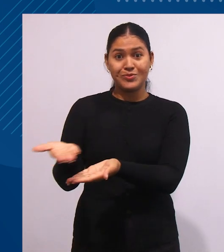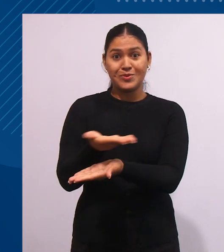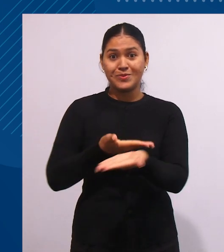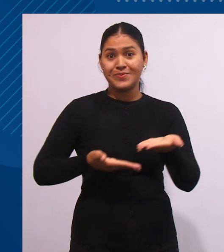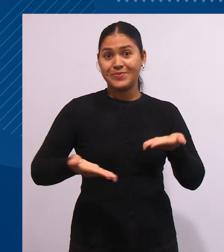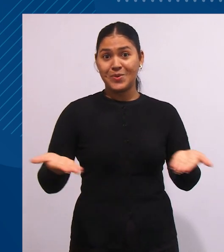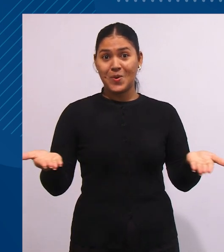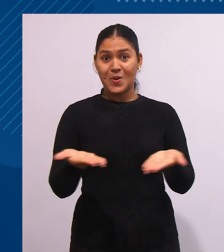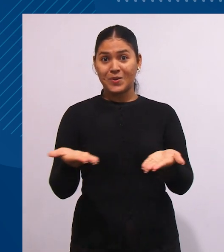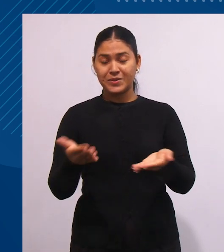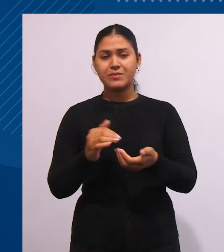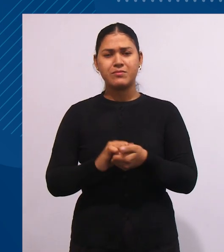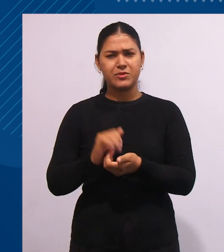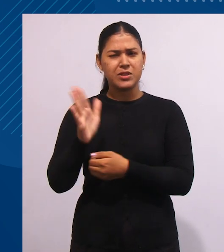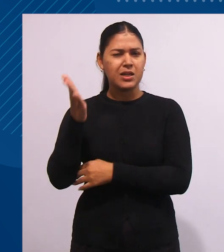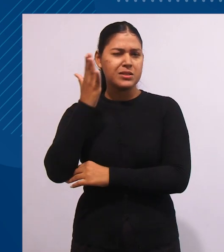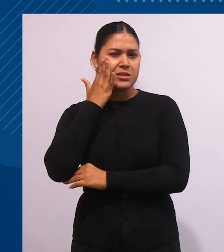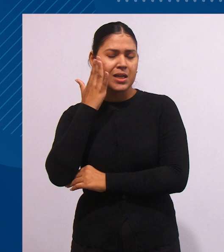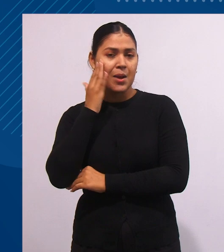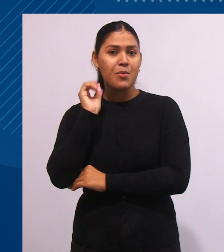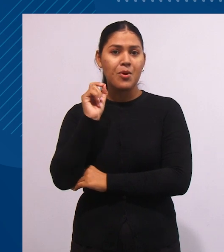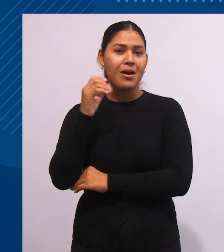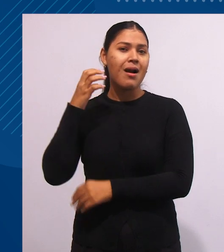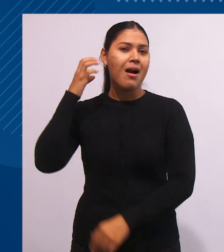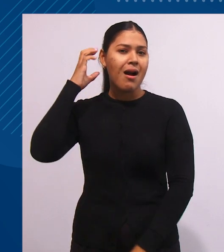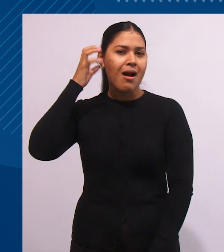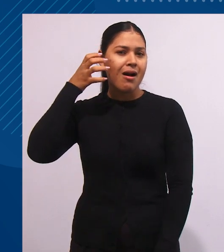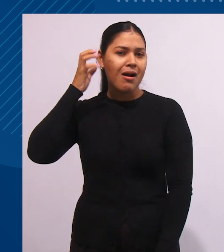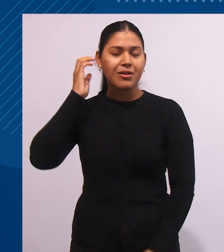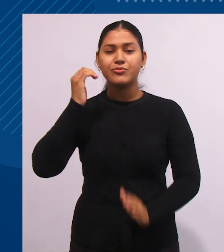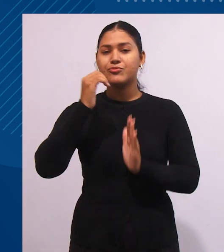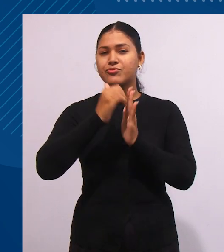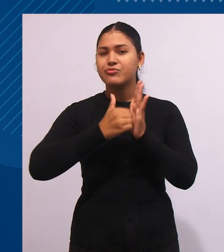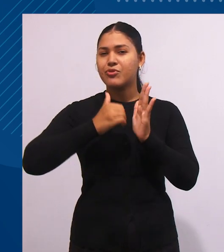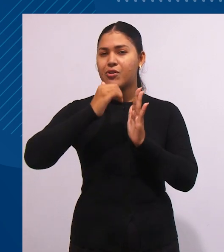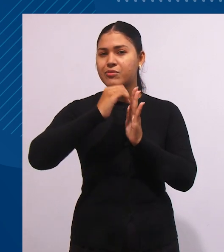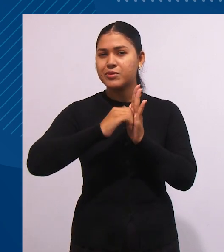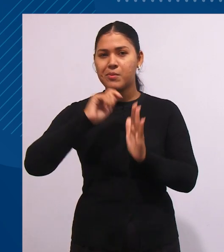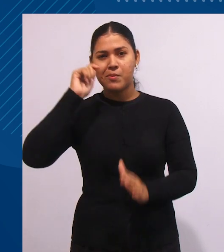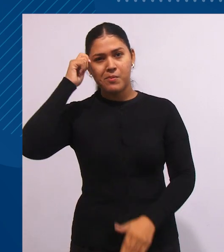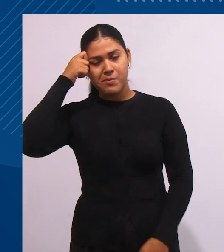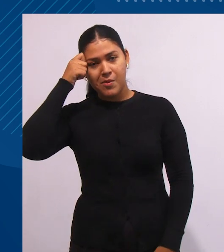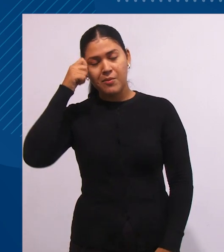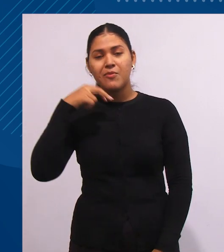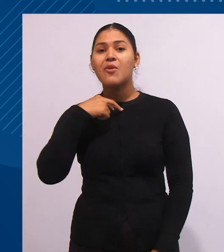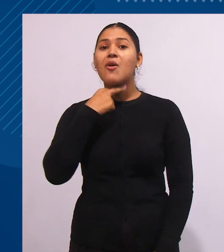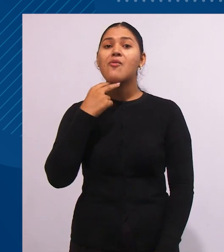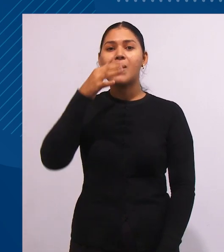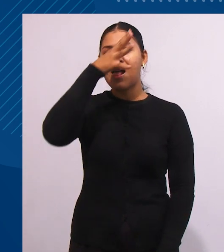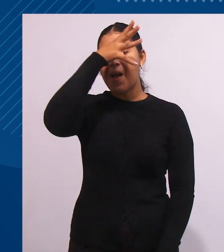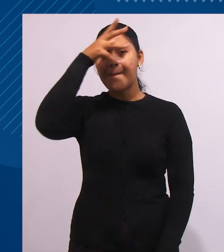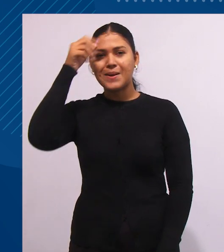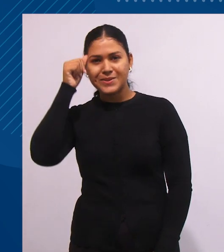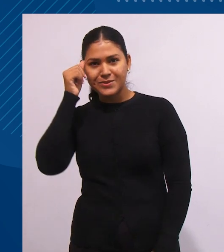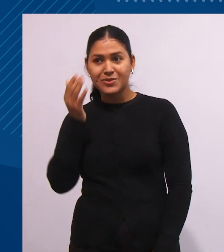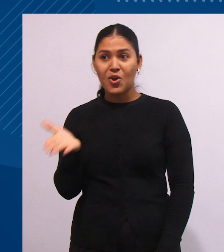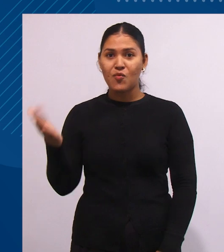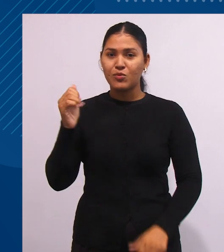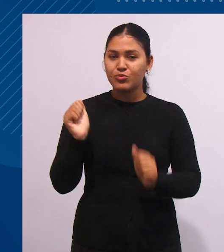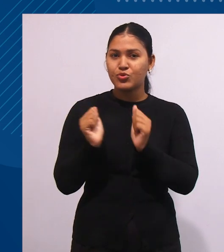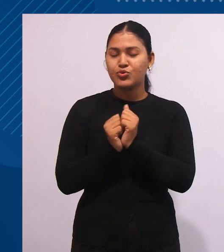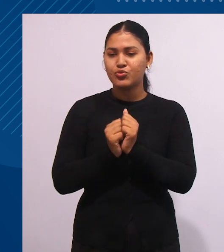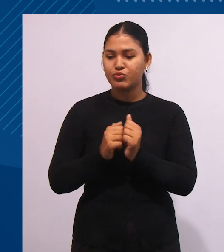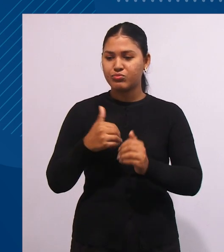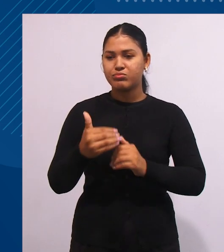participação e você já sabe, essa é a sua Rádio Genipapo, a sua voz nativa da Amazônia. Você continua conosco